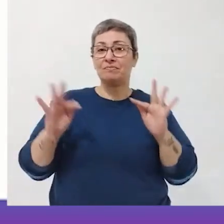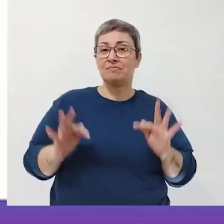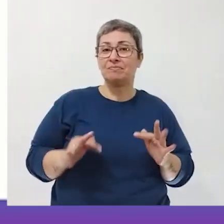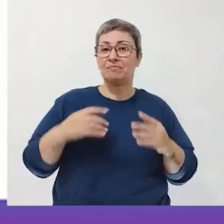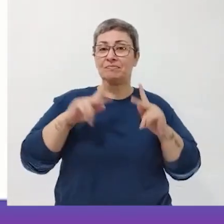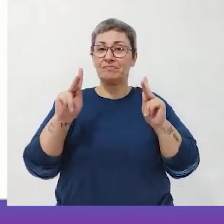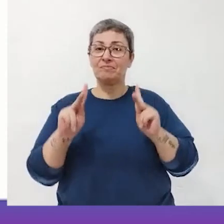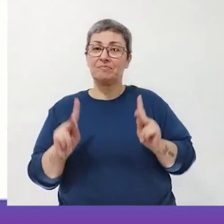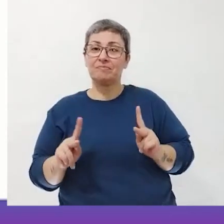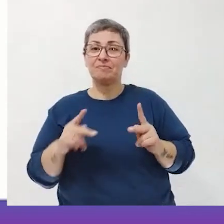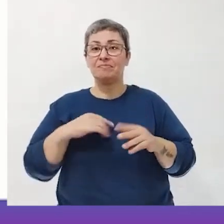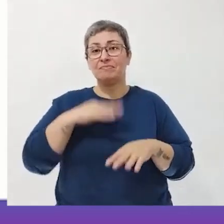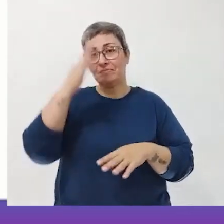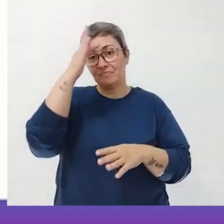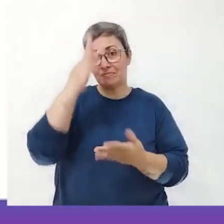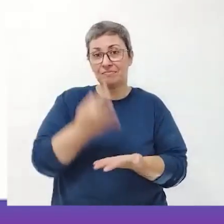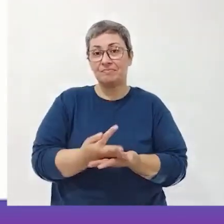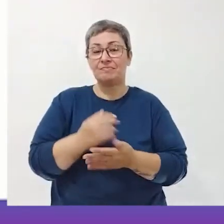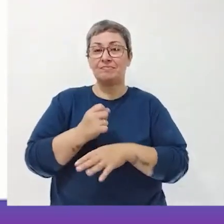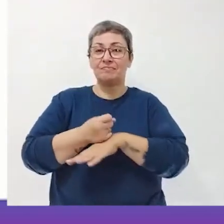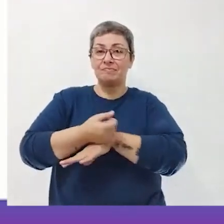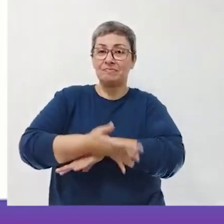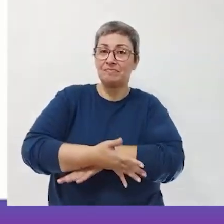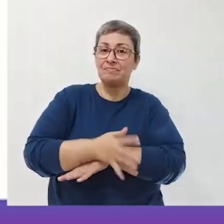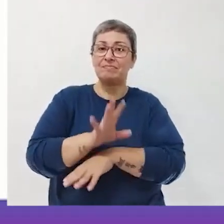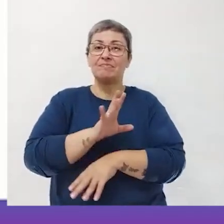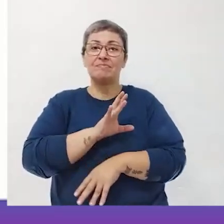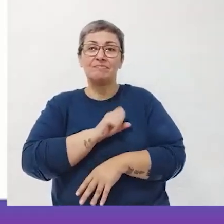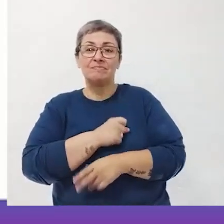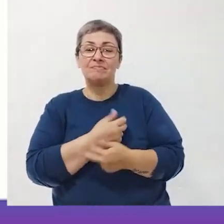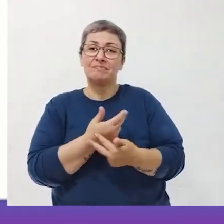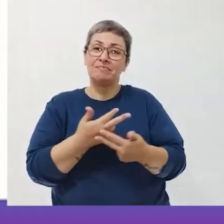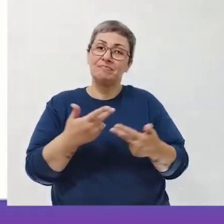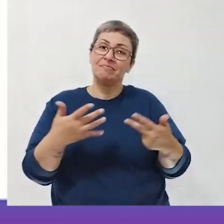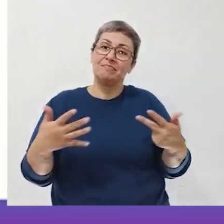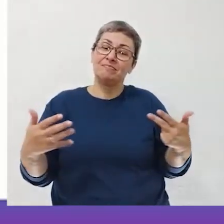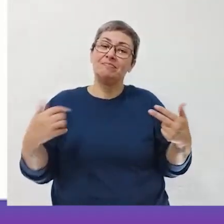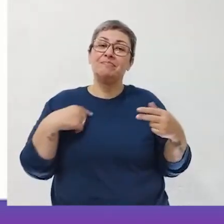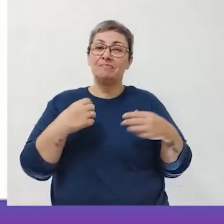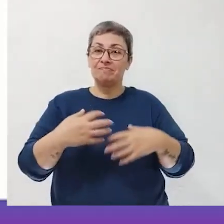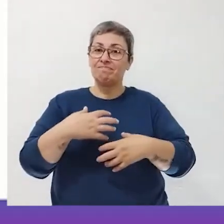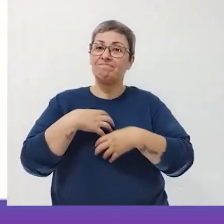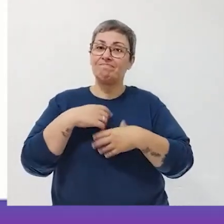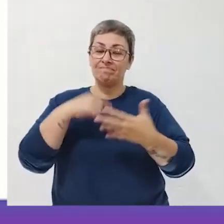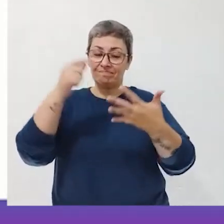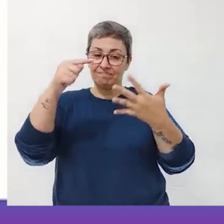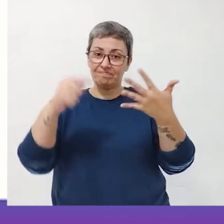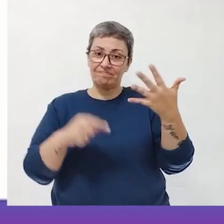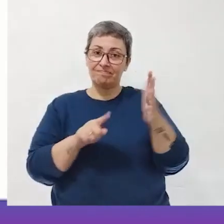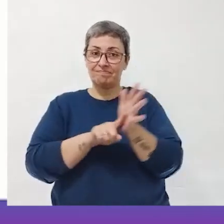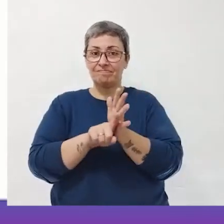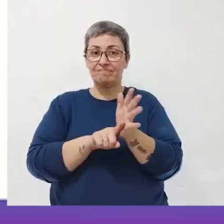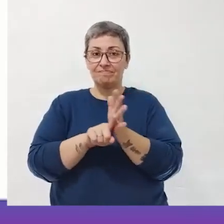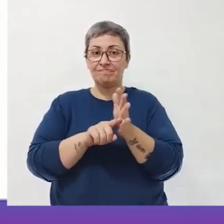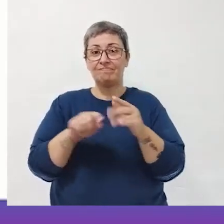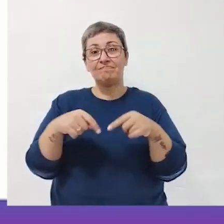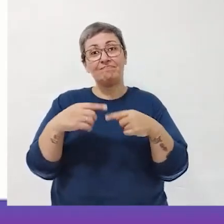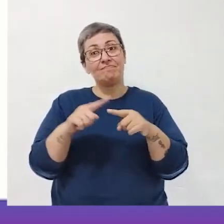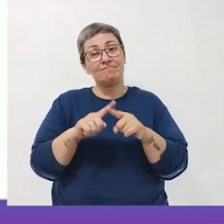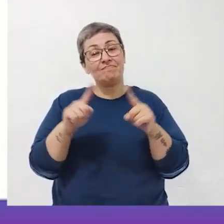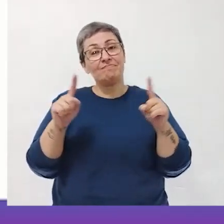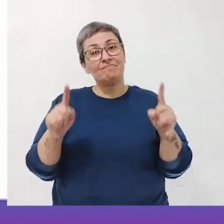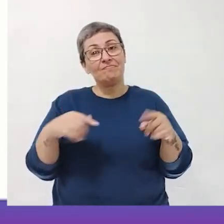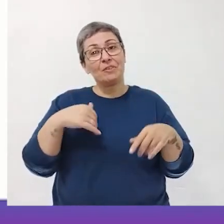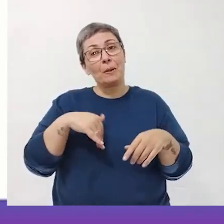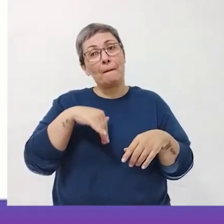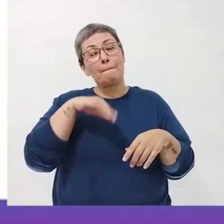felicidade, paz, fé, esperança, amor e muitos outros sentimentos foram citados durante a pesquisa. Mas o